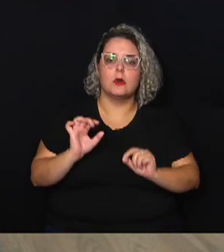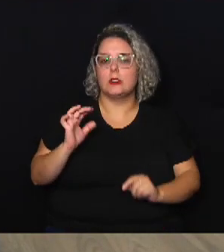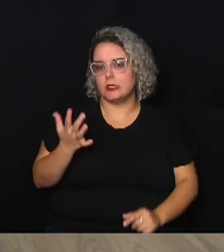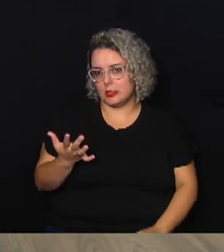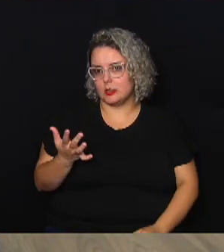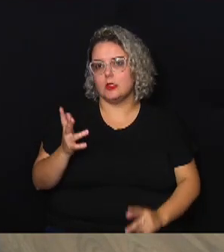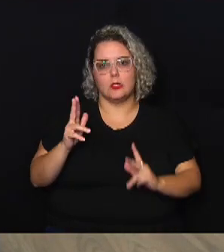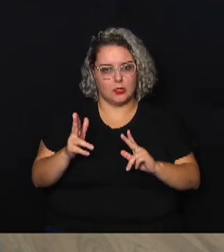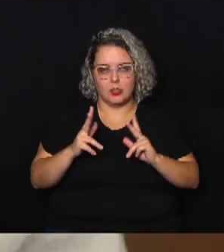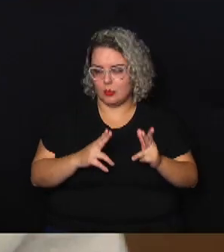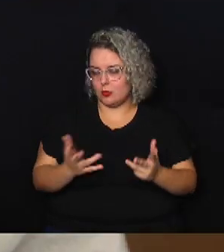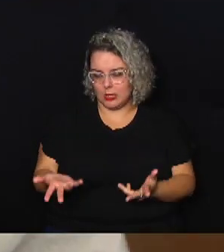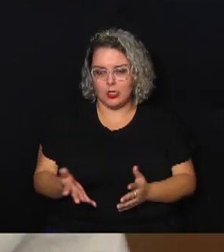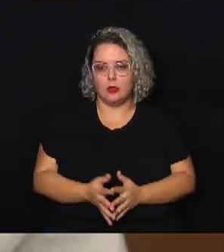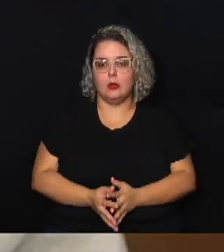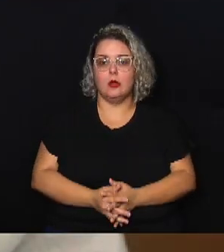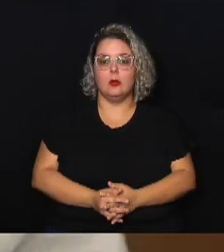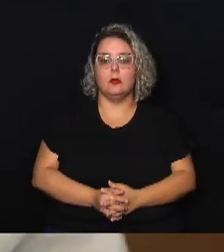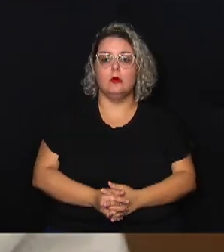coisa.